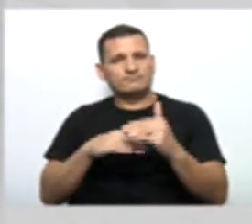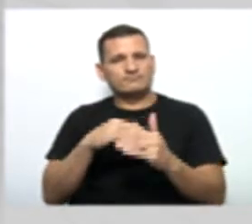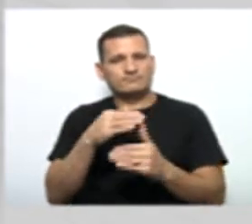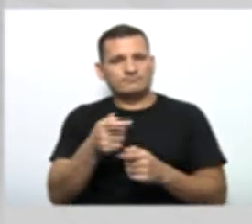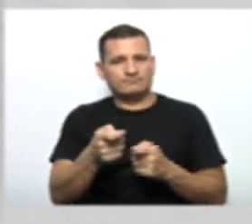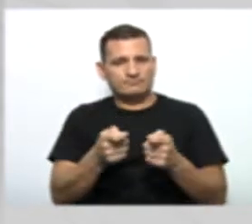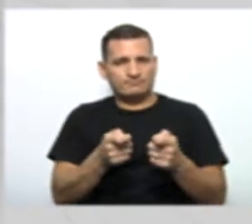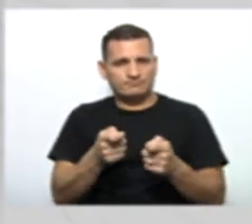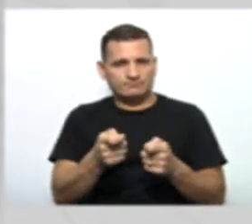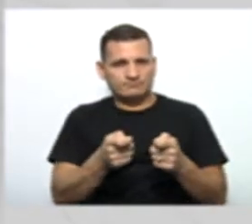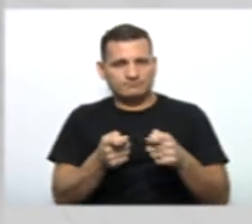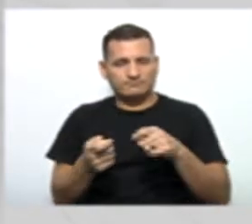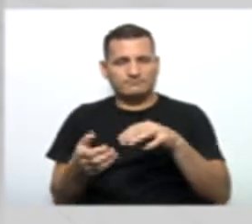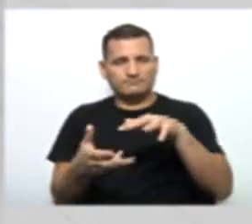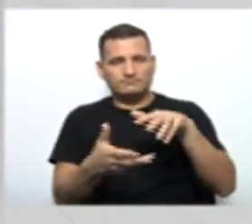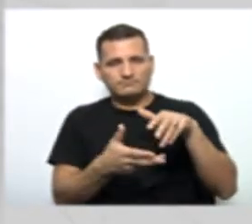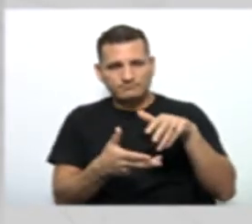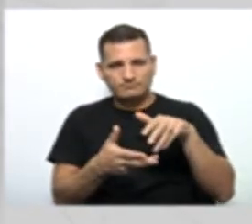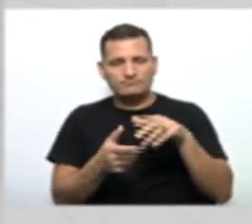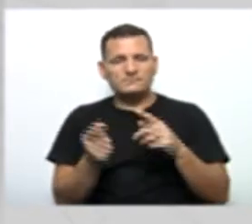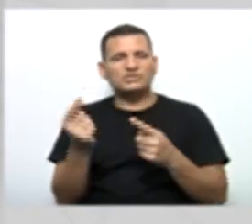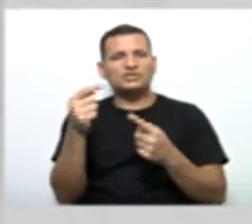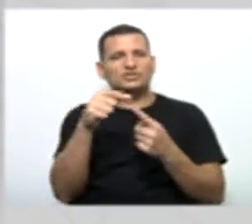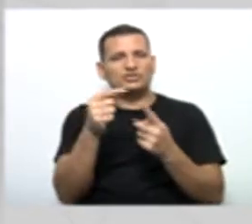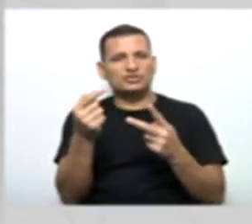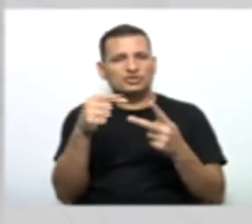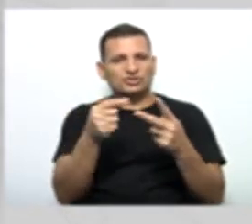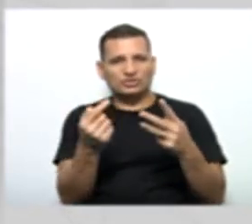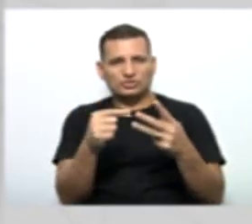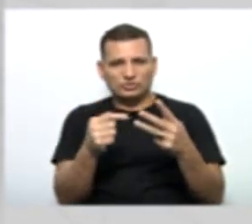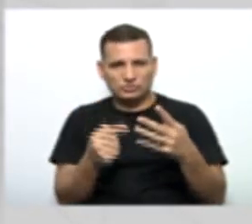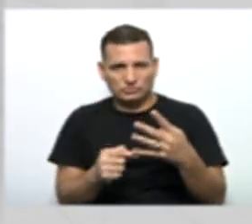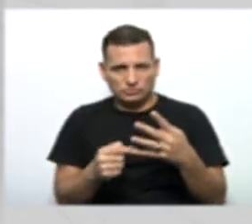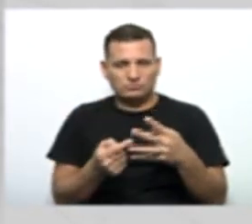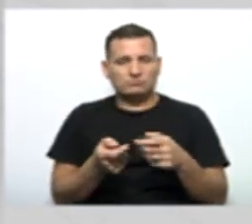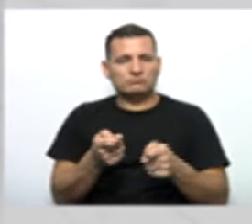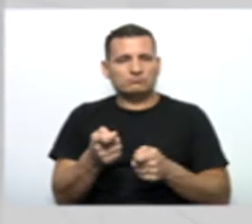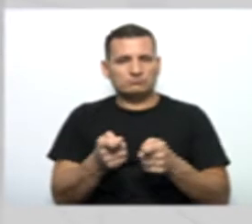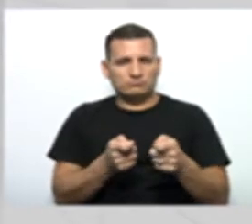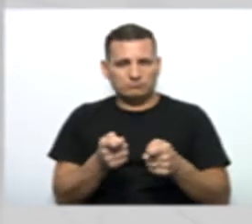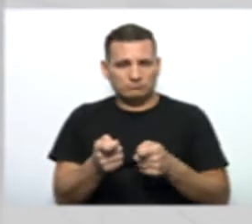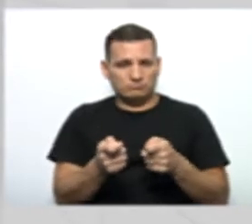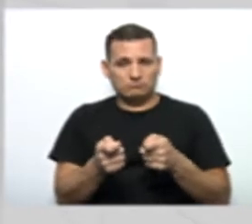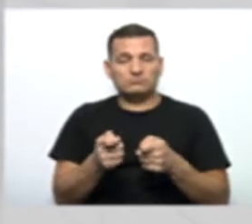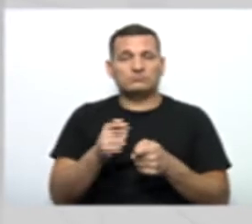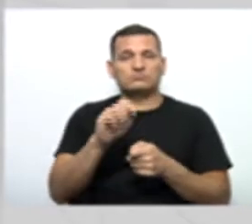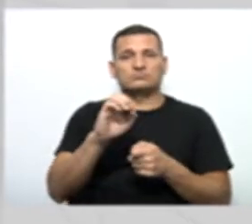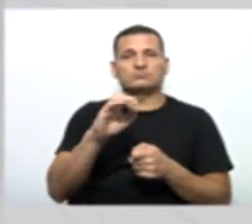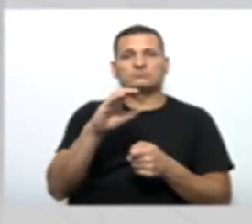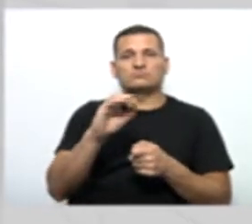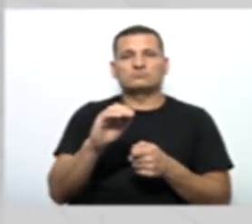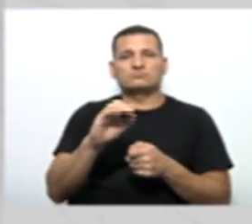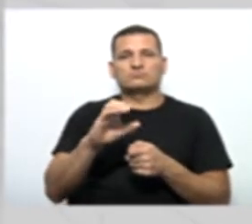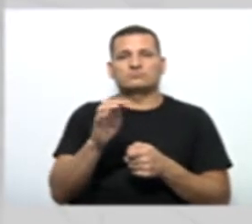de sustentabilidade, gestão ambiental e ecoeficiência.